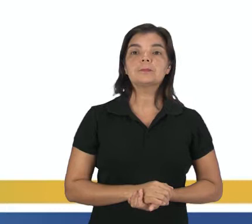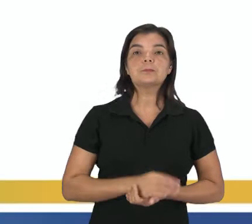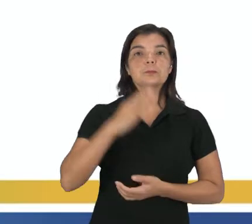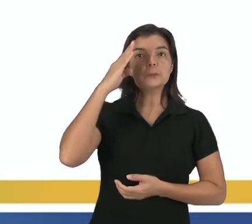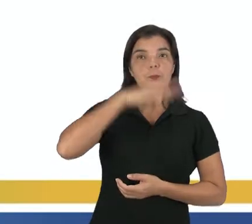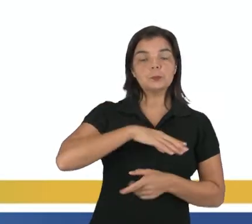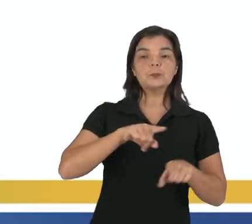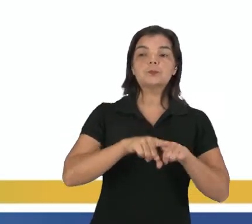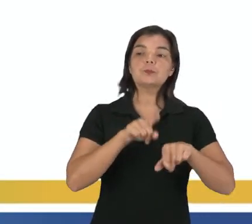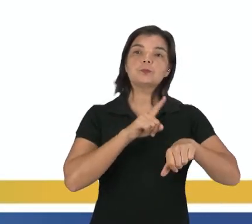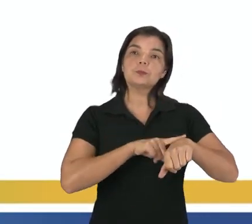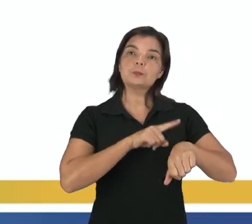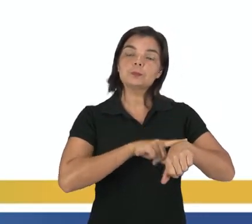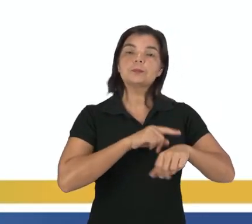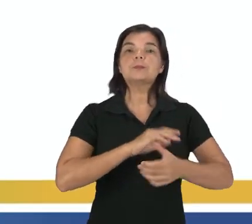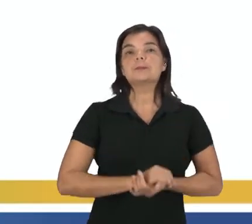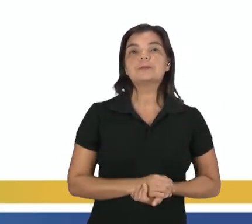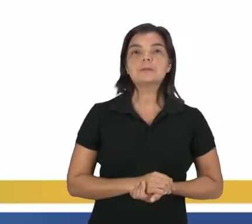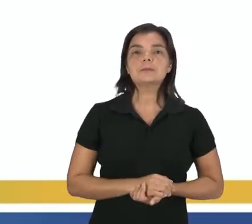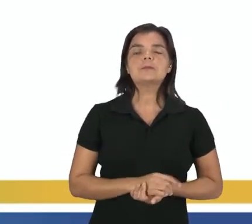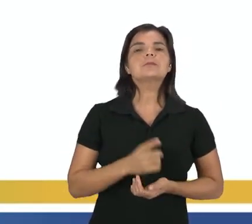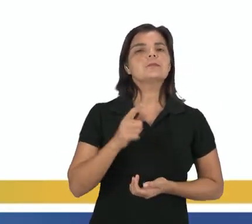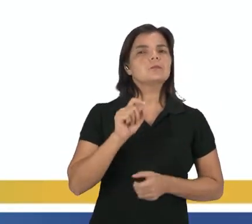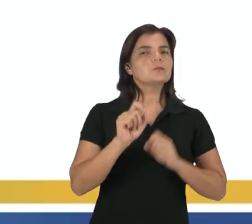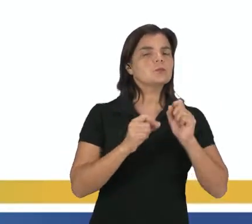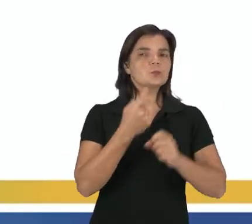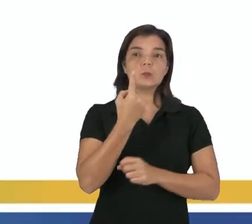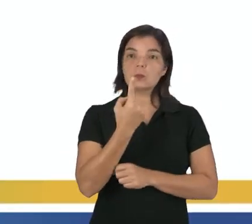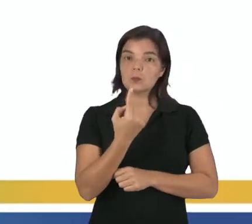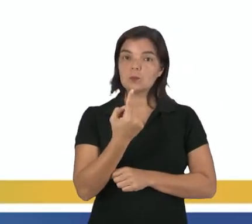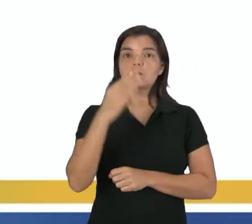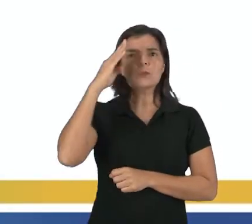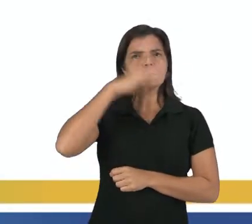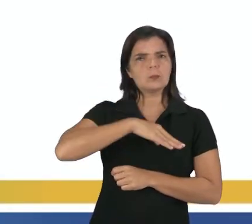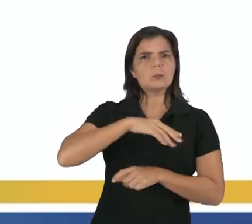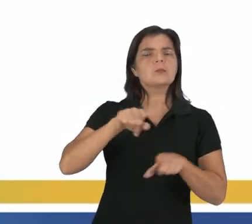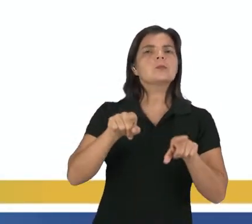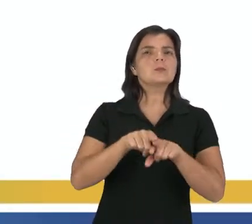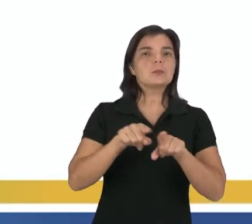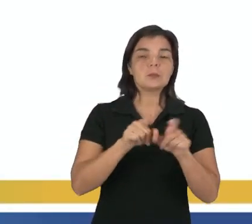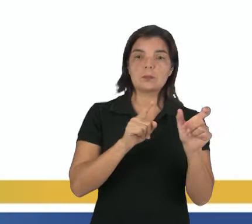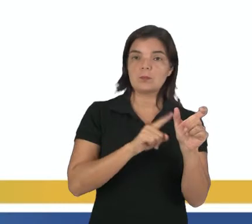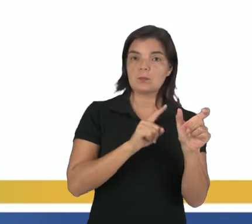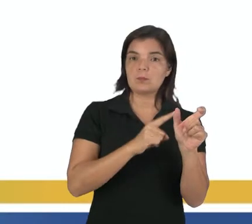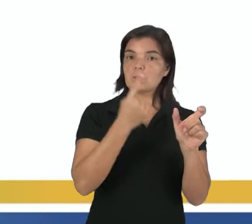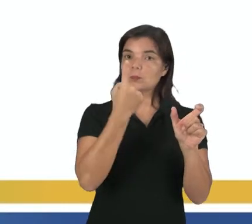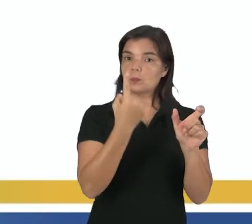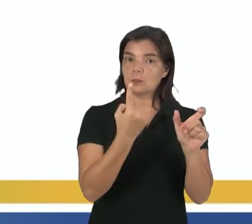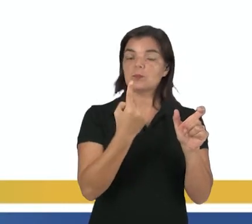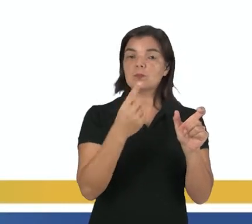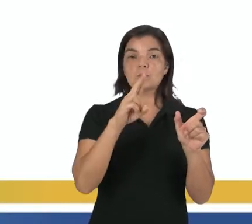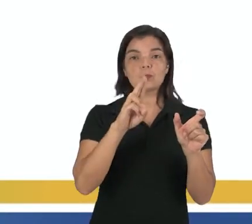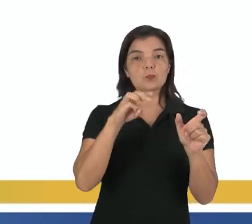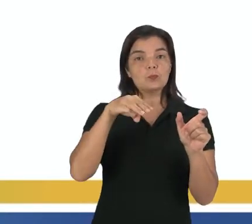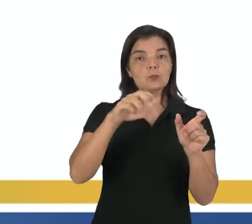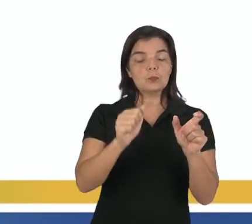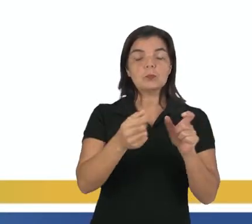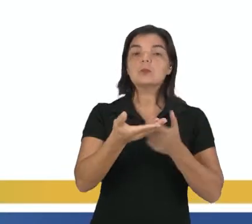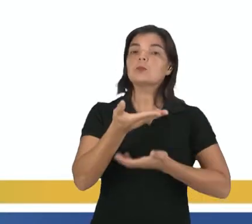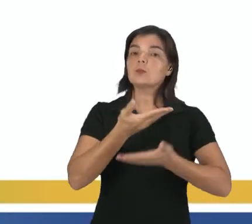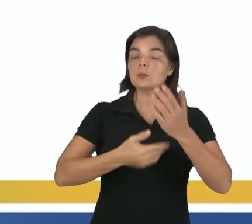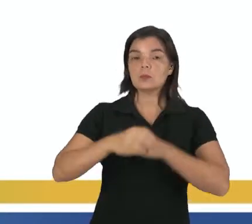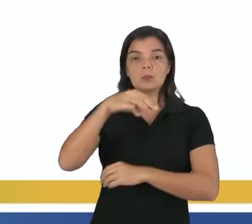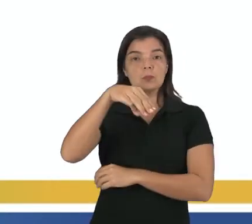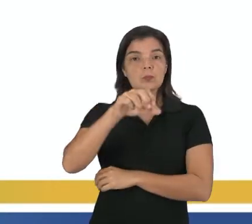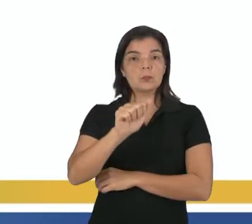destacados: maldição e tempos. Era uma maldição. Veja que a palavra uma está relacionada